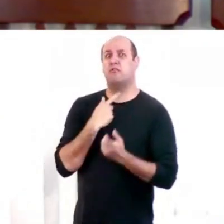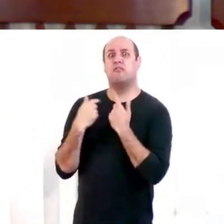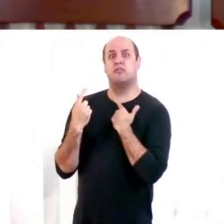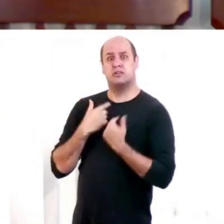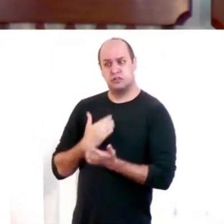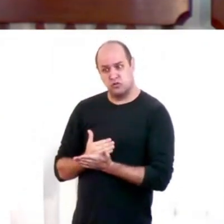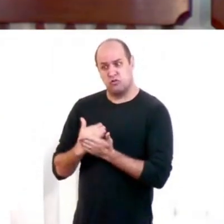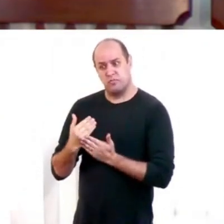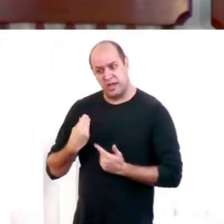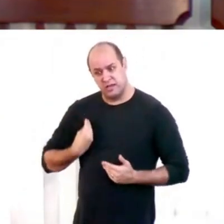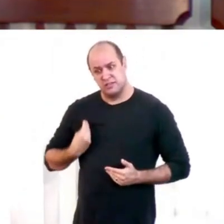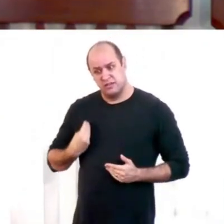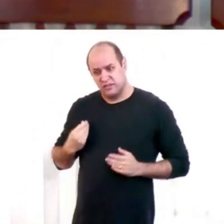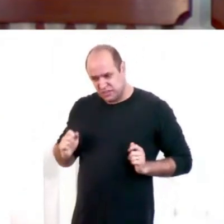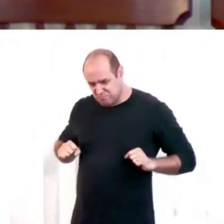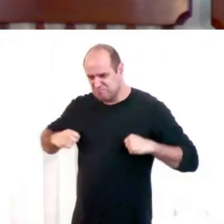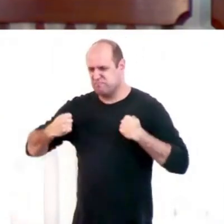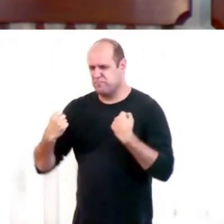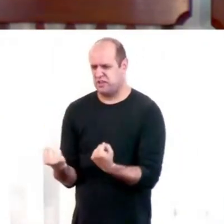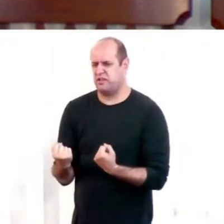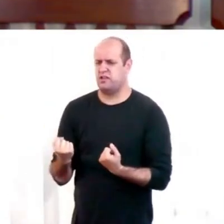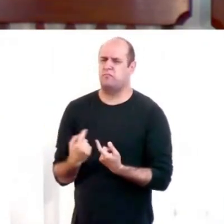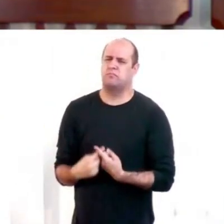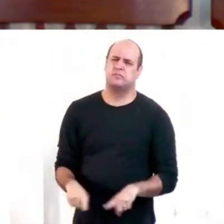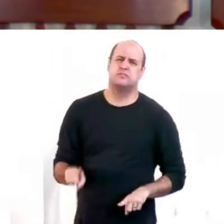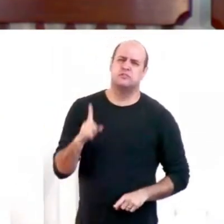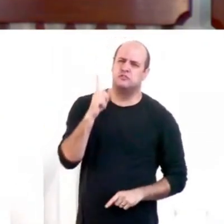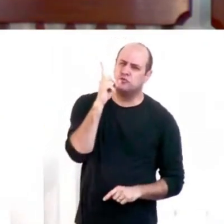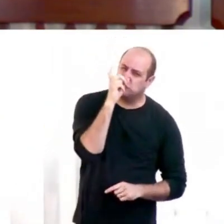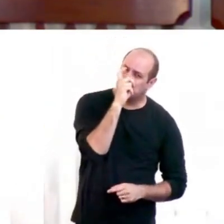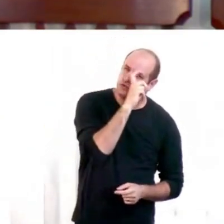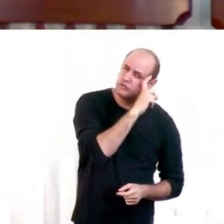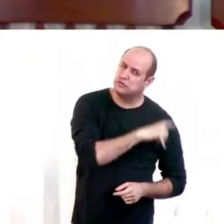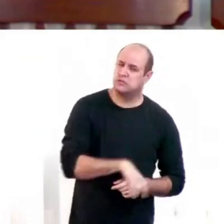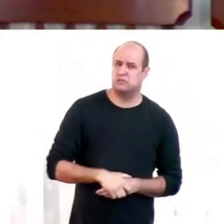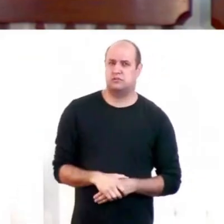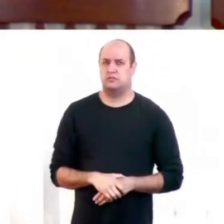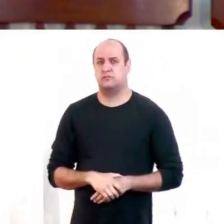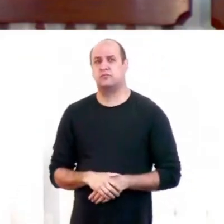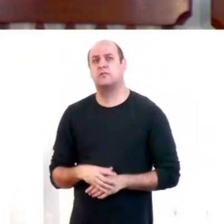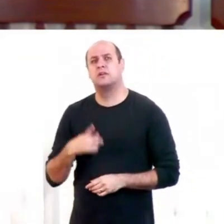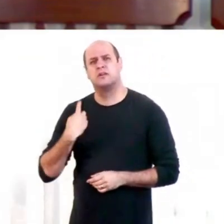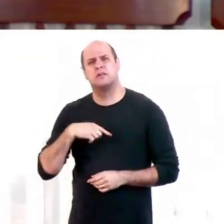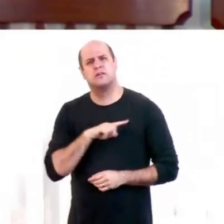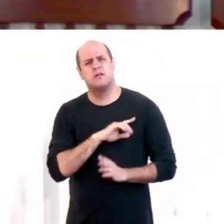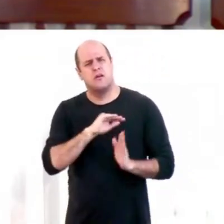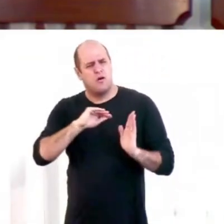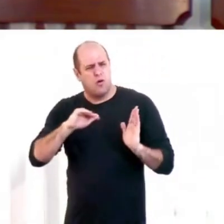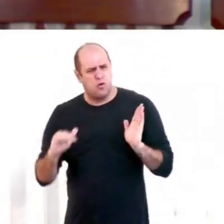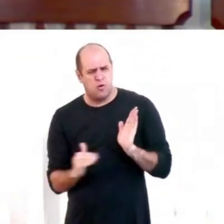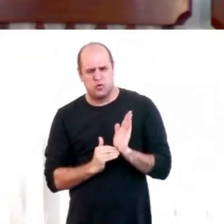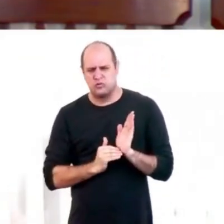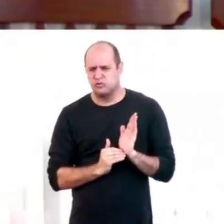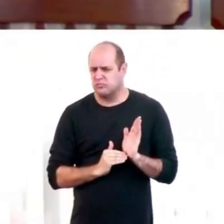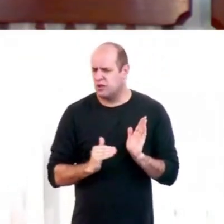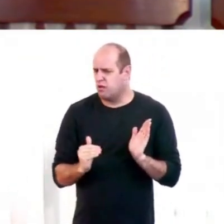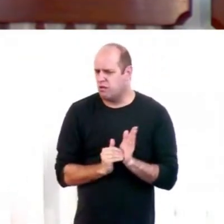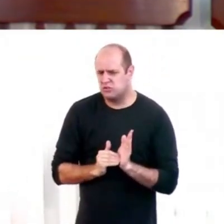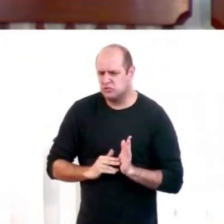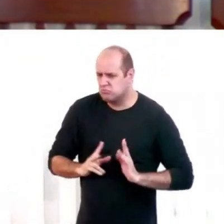vida, mas nada está dando certo. Então nós tivemos uma última